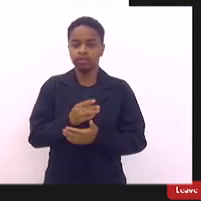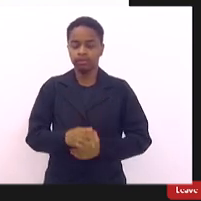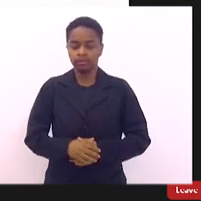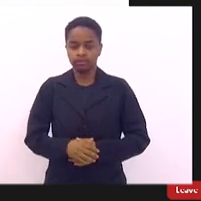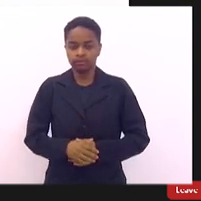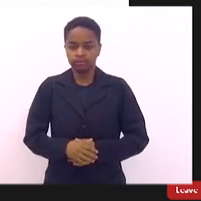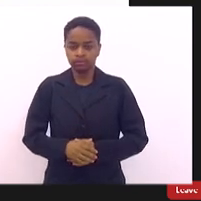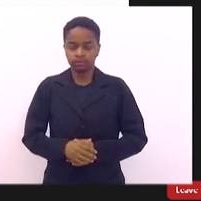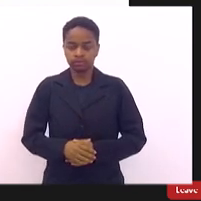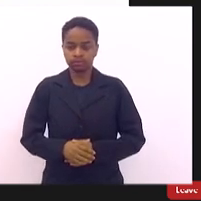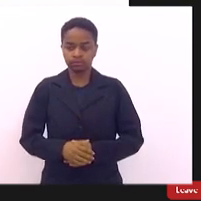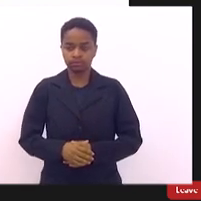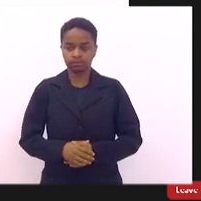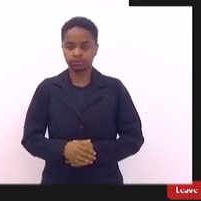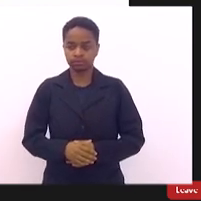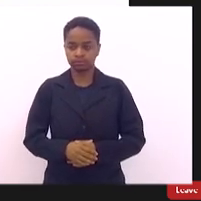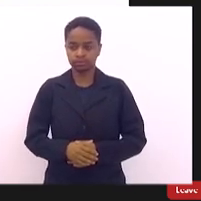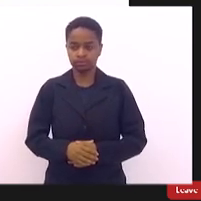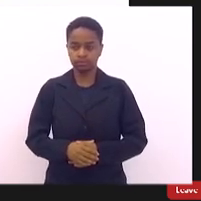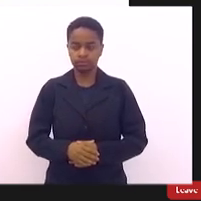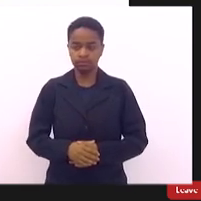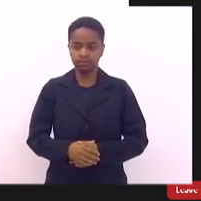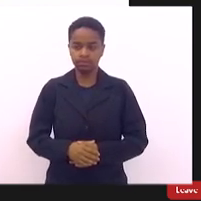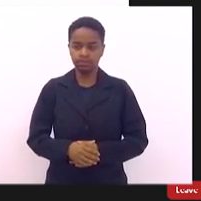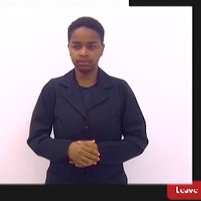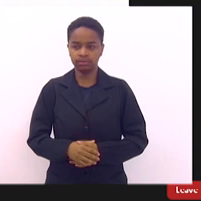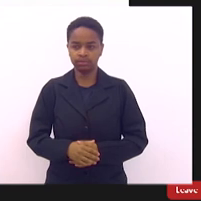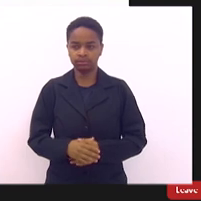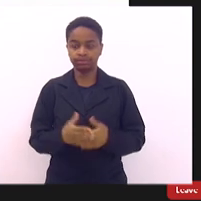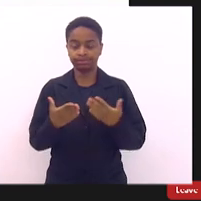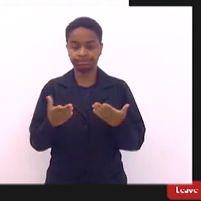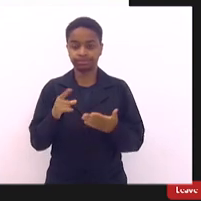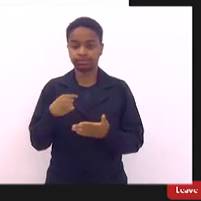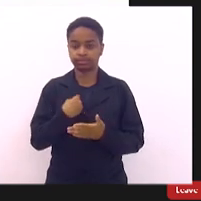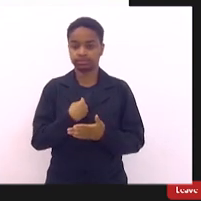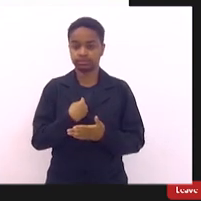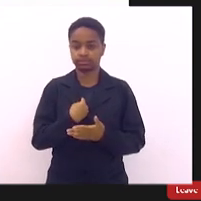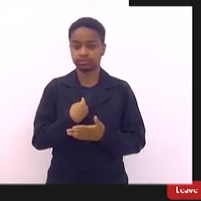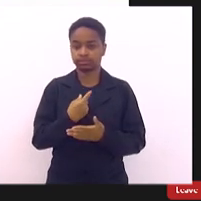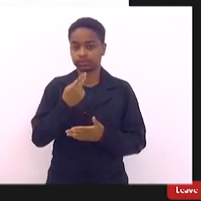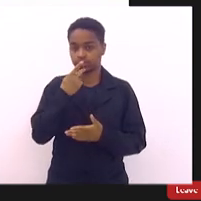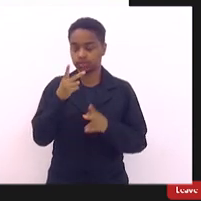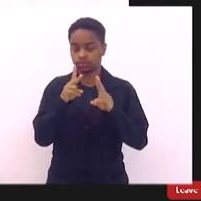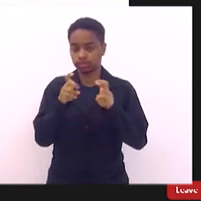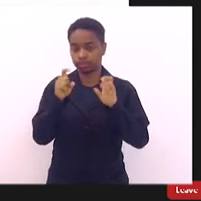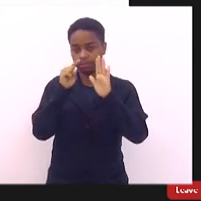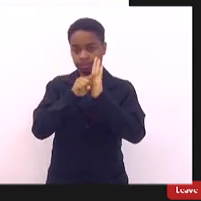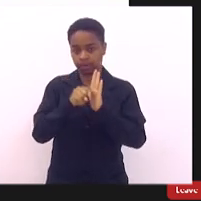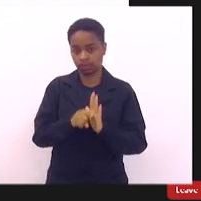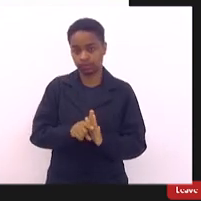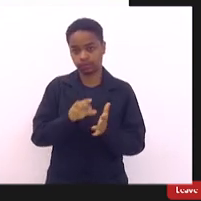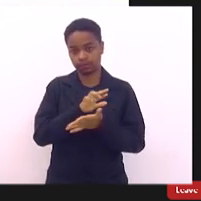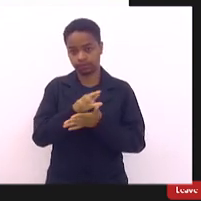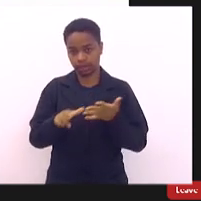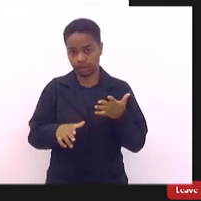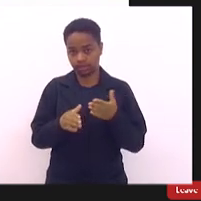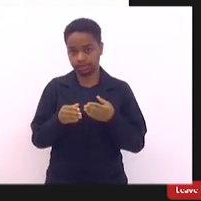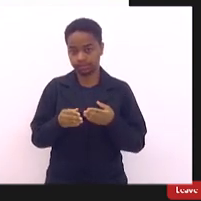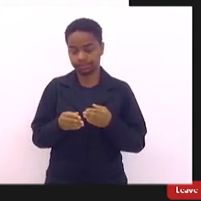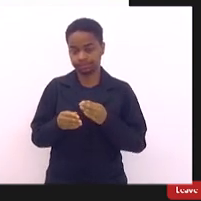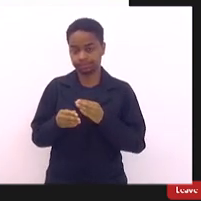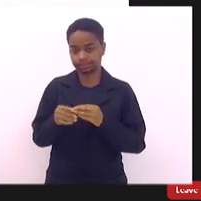Então, a gente está falando aqui de várias perguntas que foram feitas para as pessoas